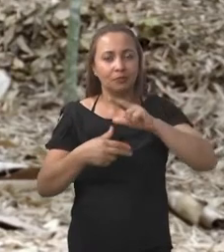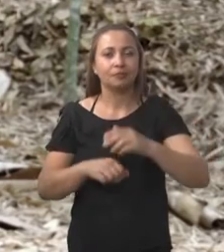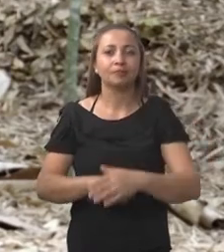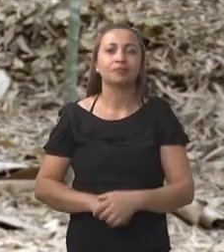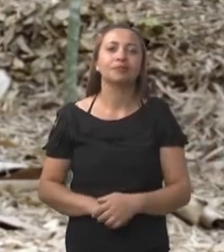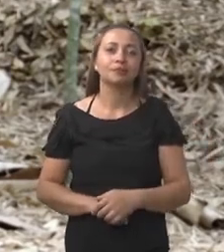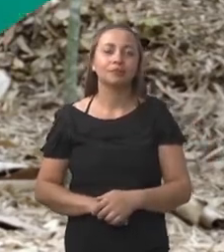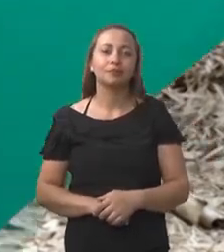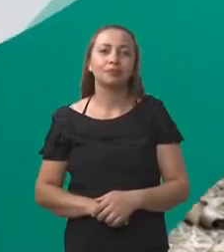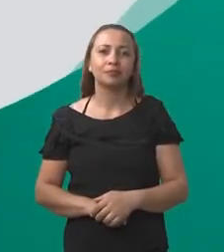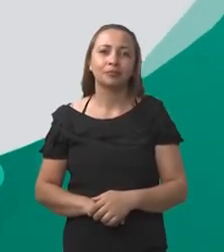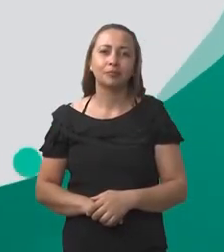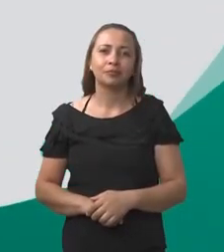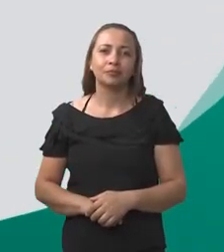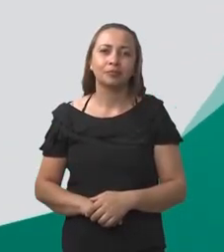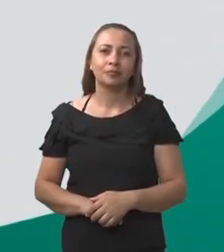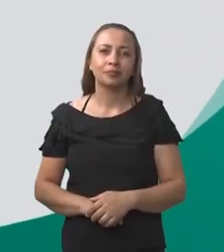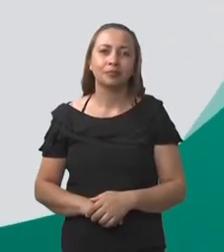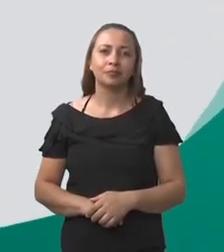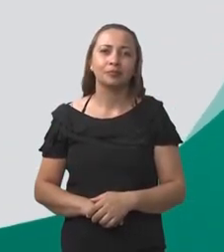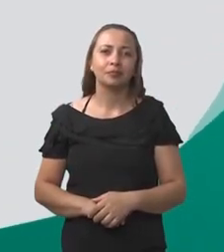Federal da Bahia.